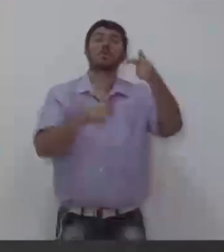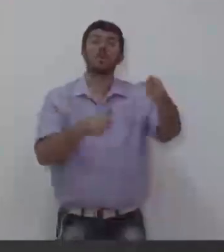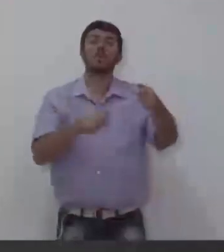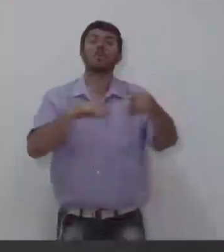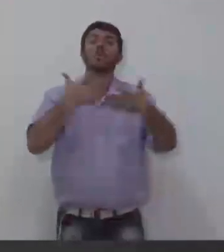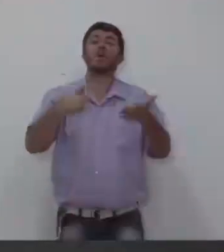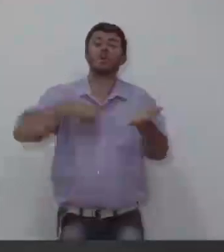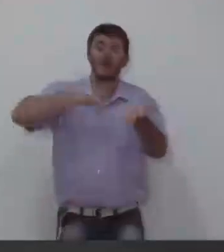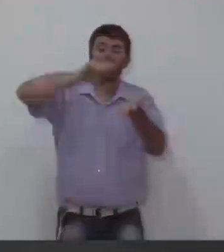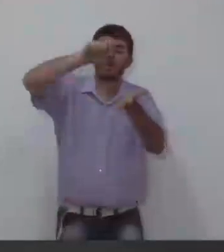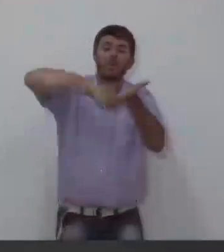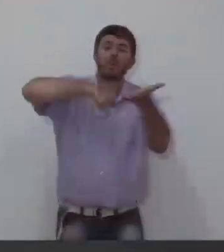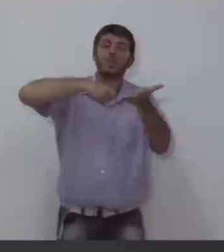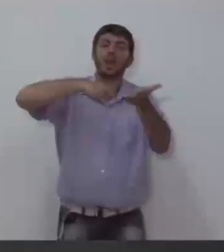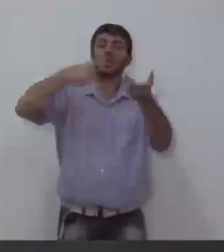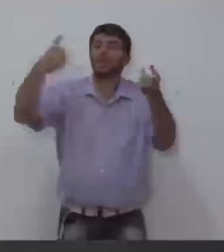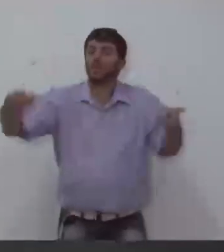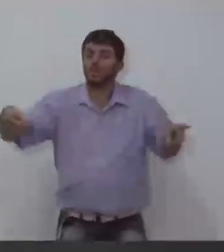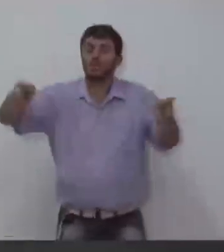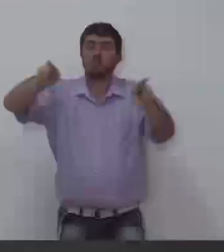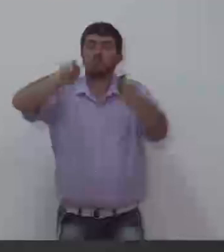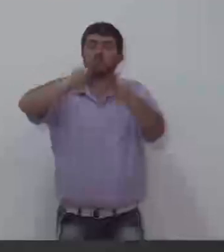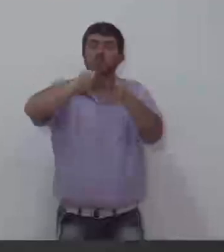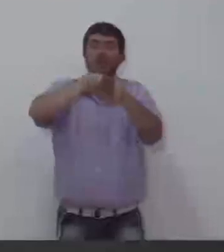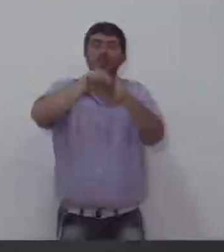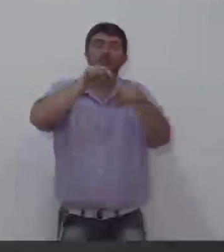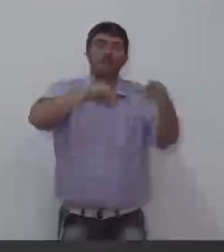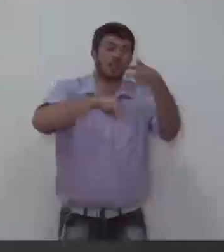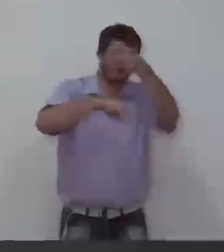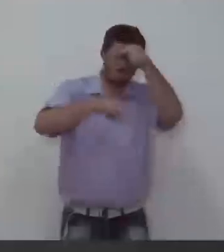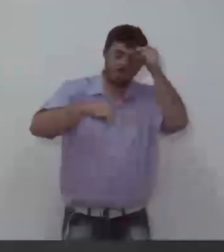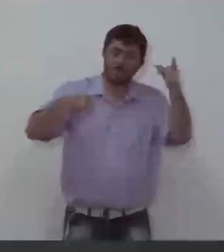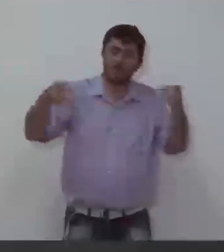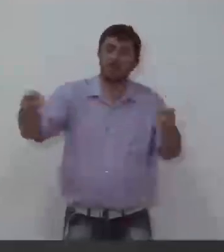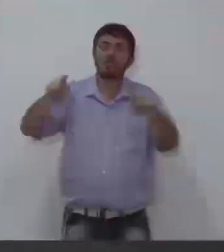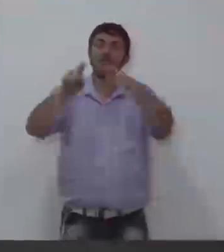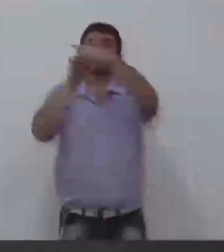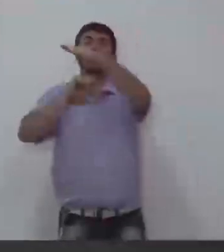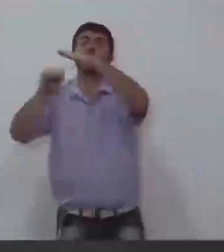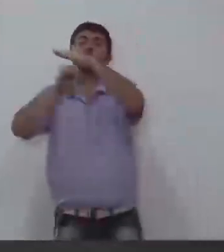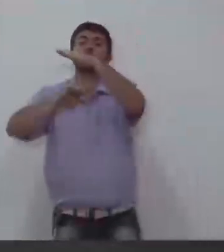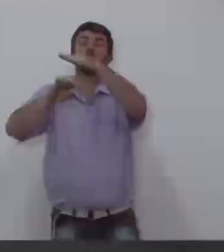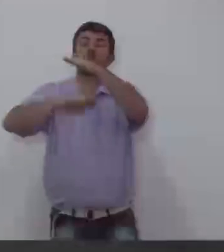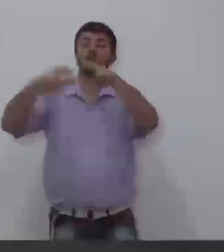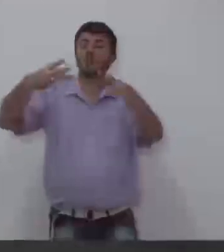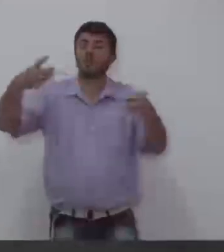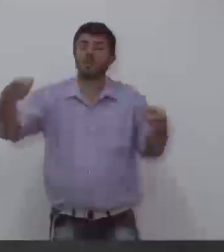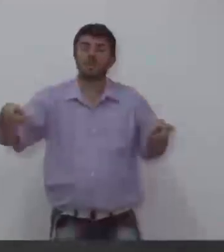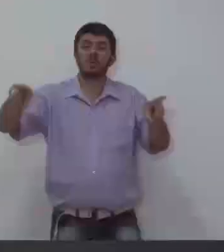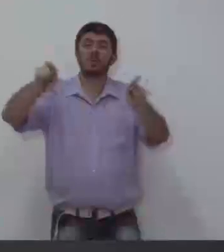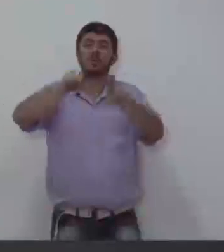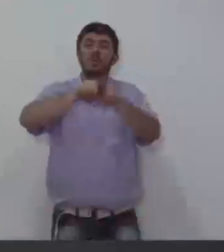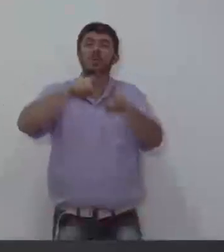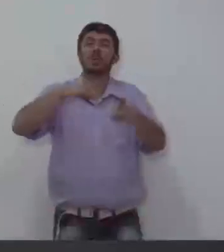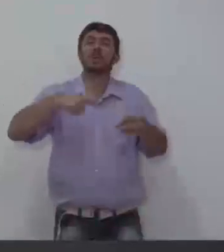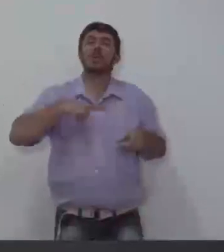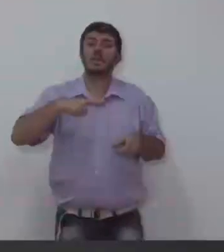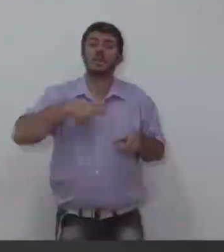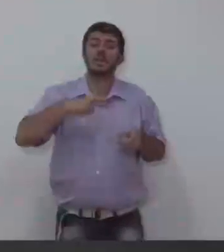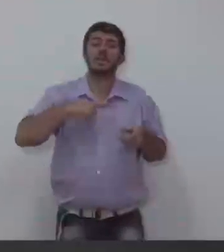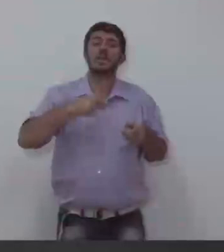contratos firmados entre a municipalidade e a empresa prestadora de serviço, abrangendo consultas, exames e